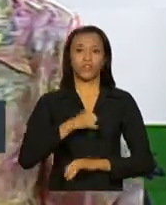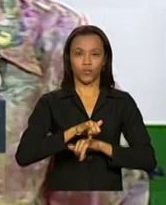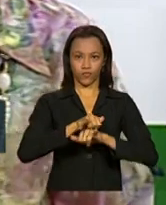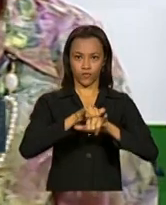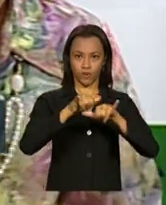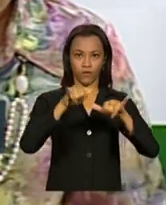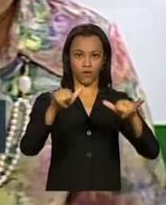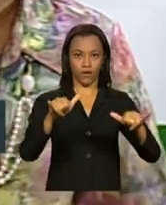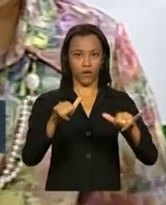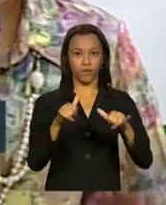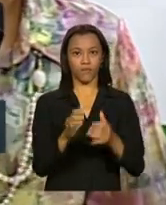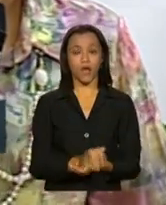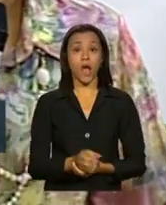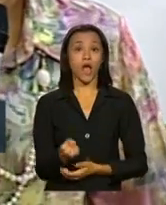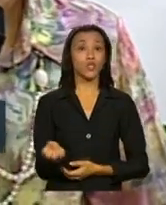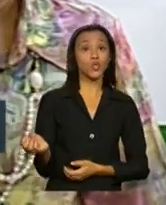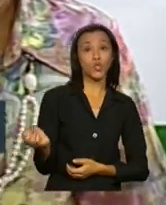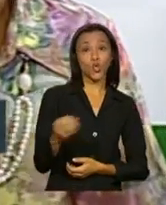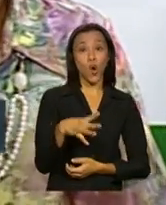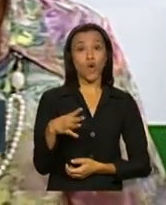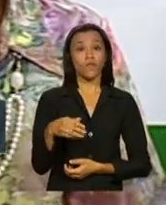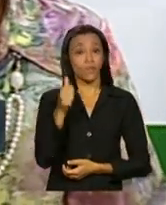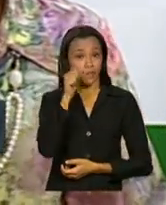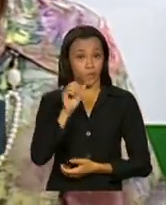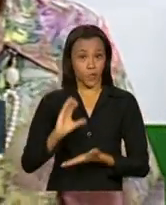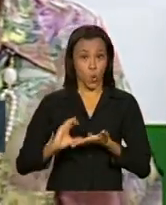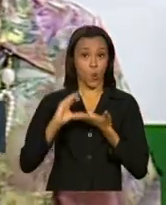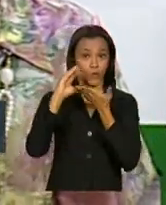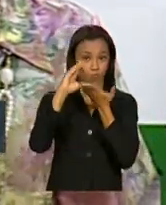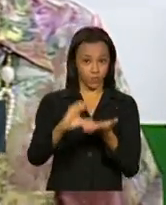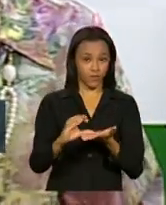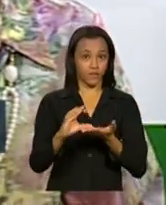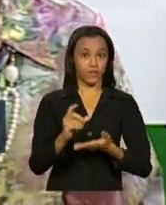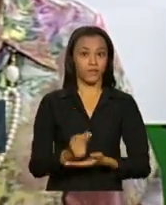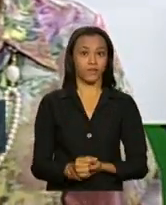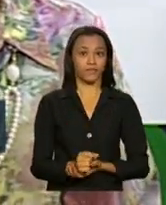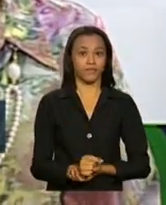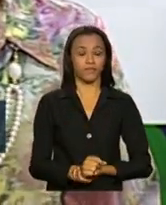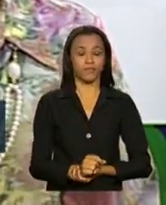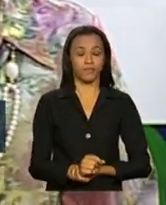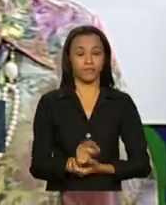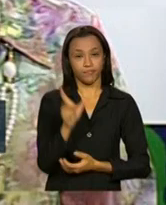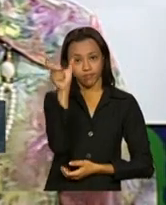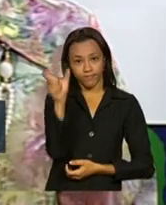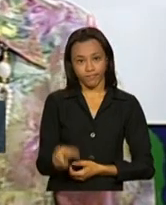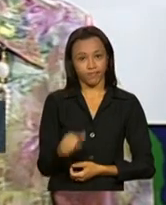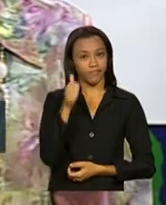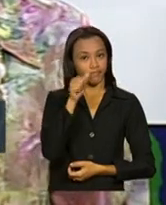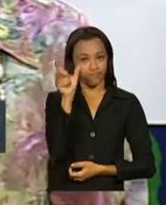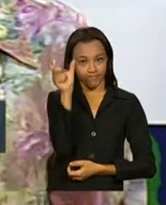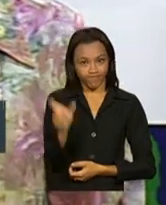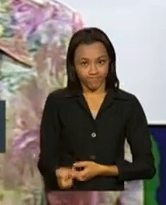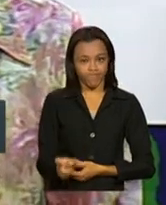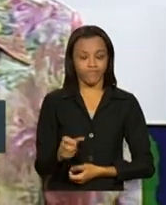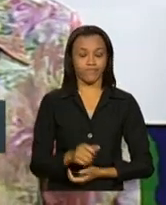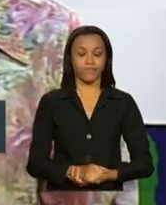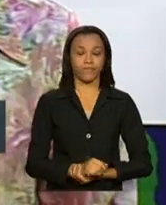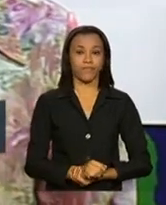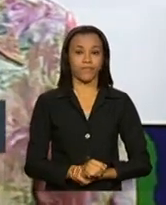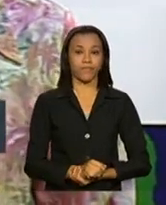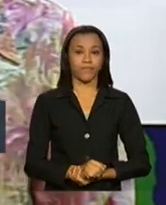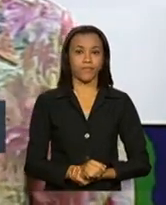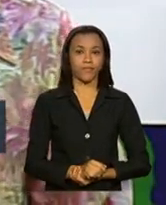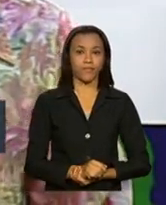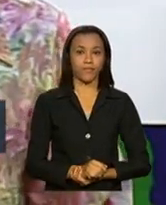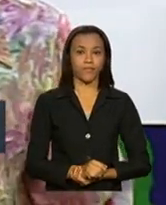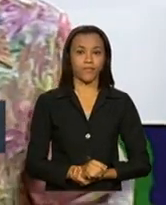eh a nova conselheira de notório saber nós fizemos uma